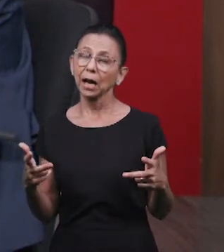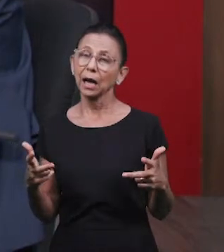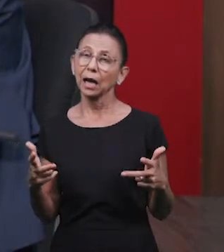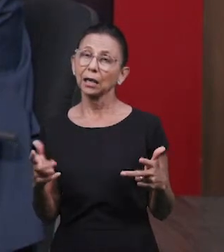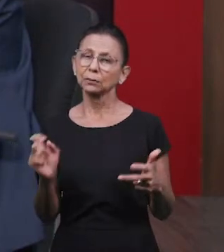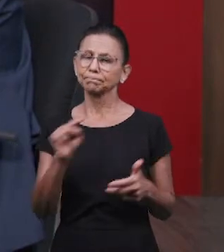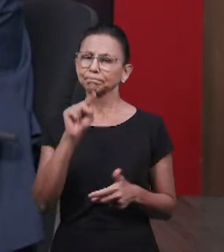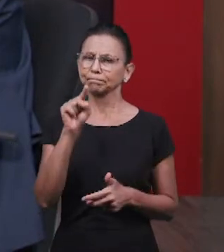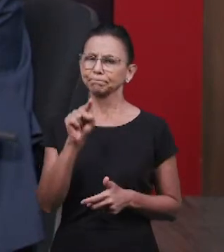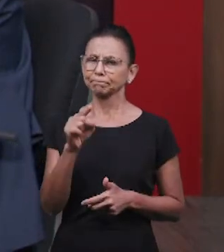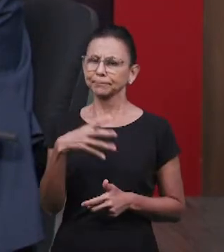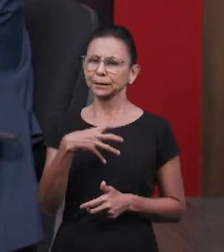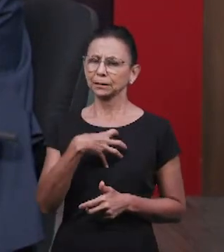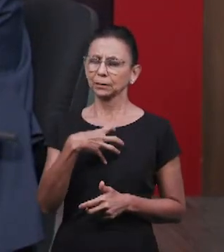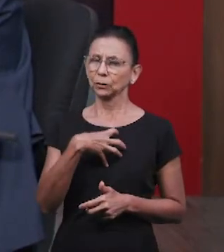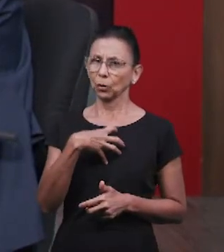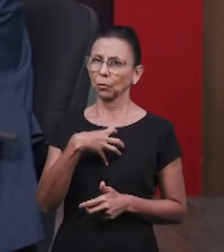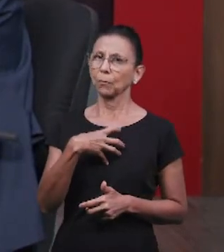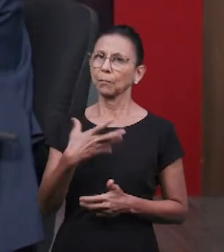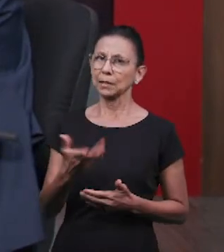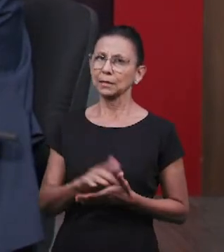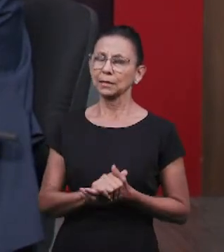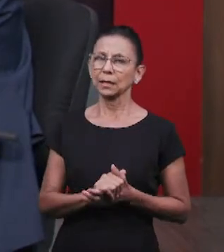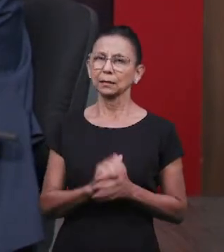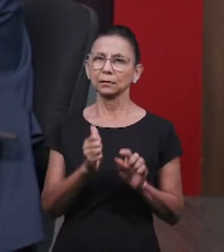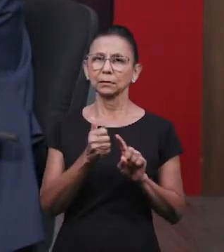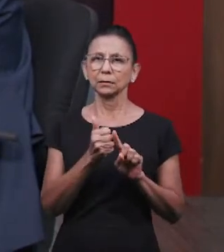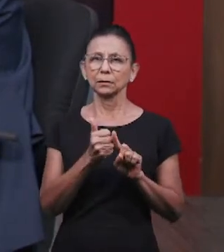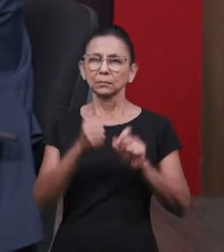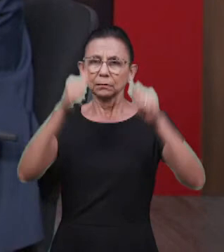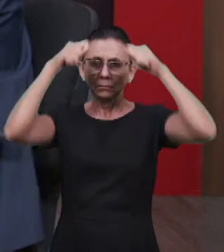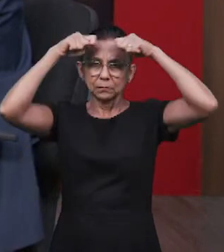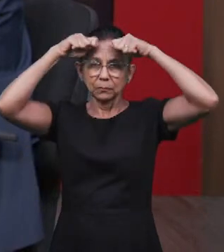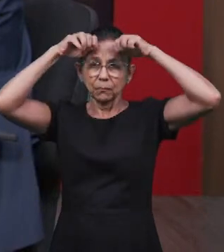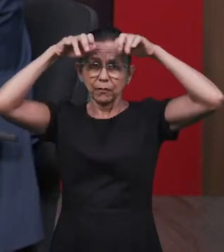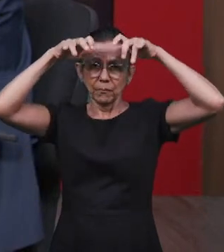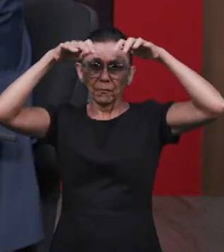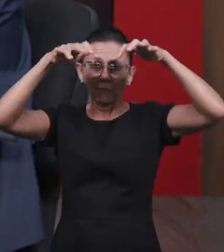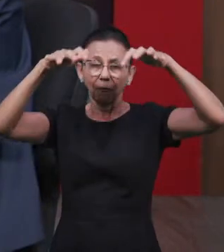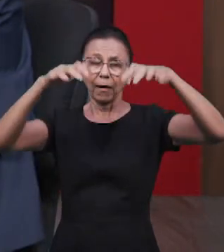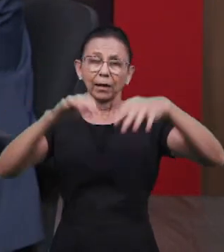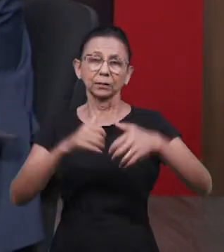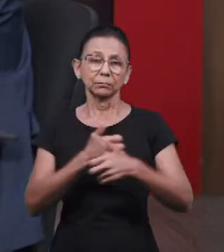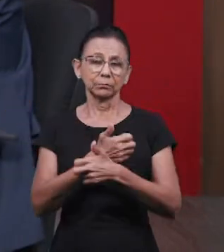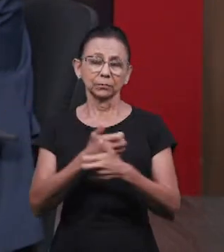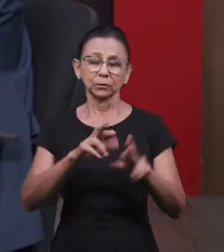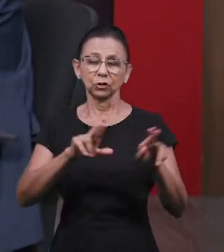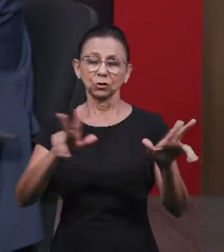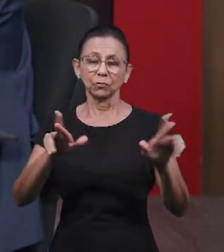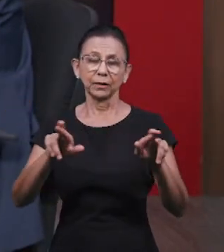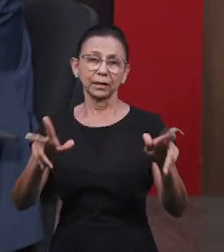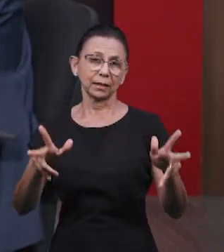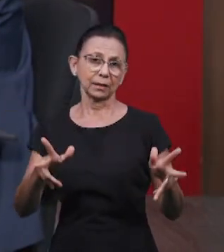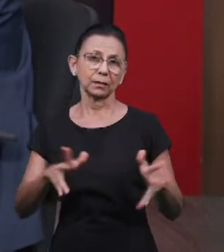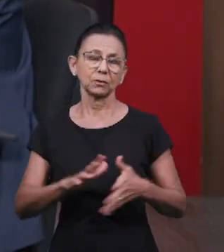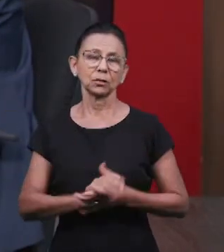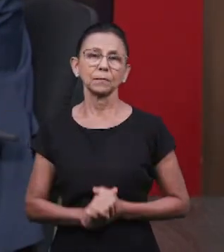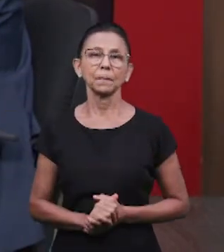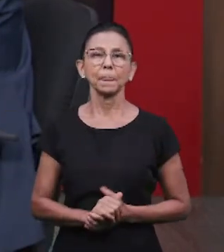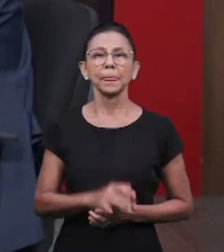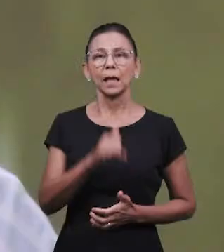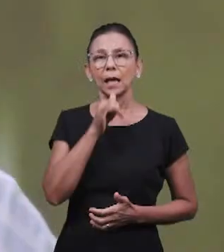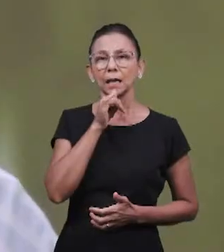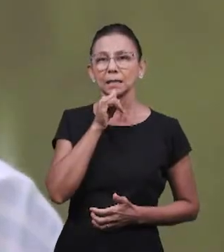sinais, por isso que é o espectro, porque vai apresentar várias coisas diferentes. Assim como nem toda criança que está